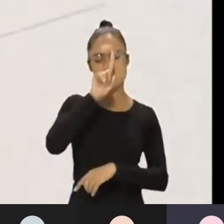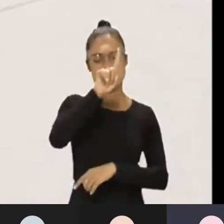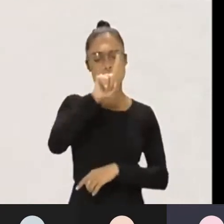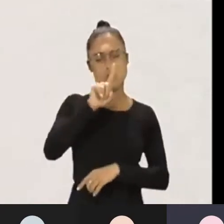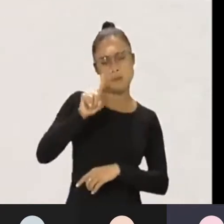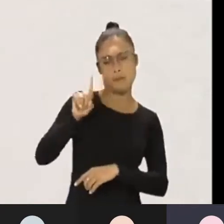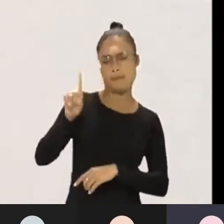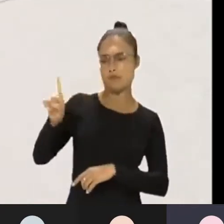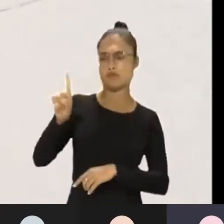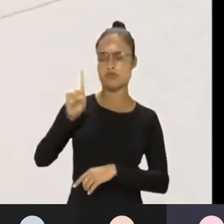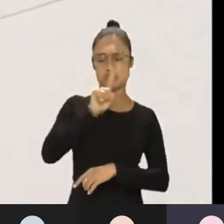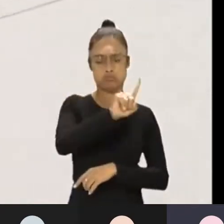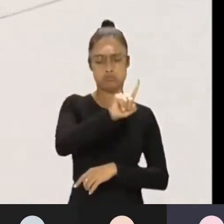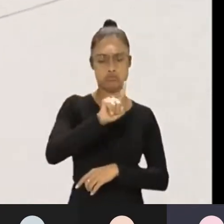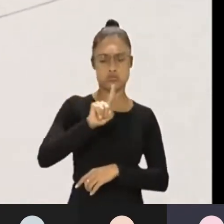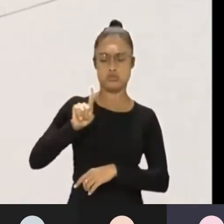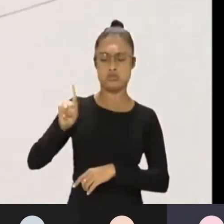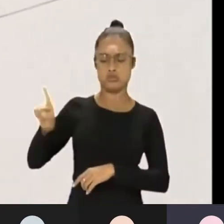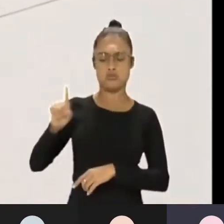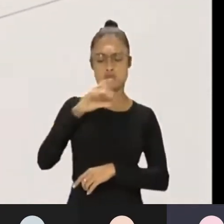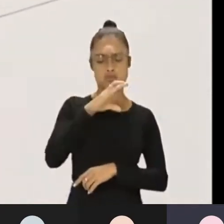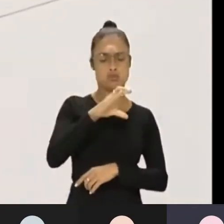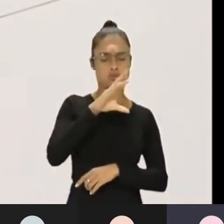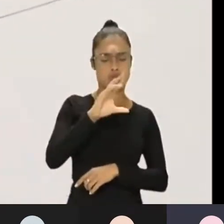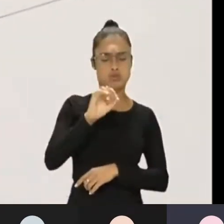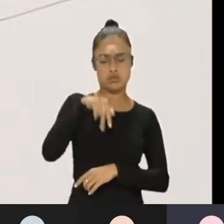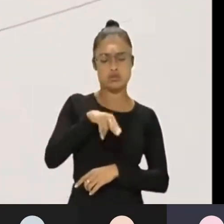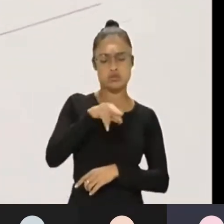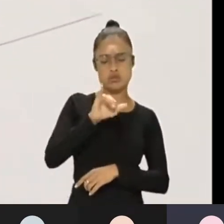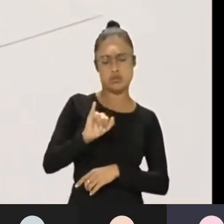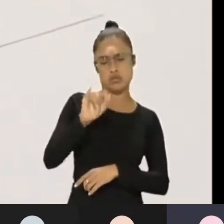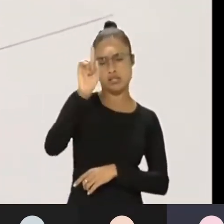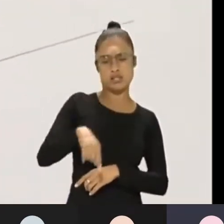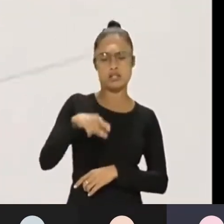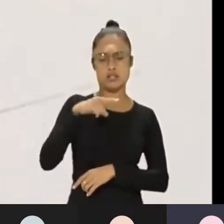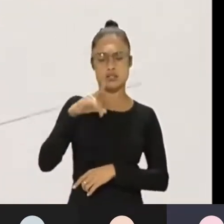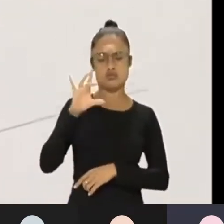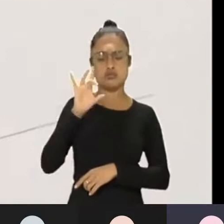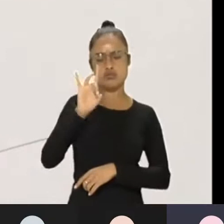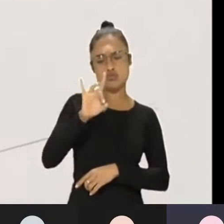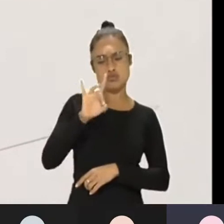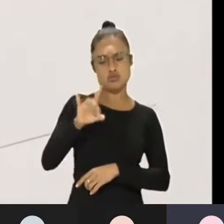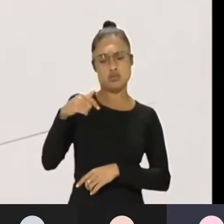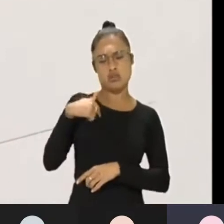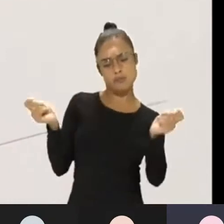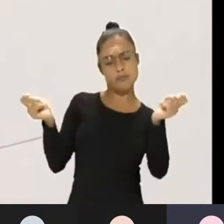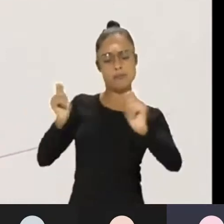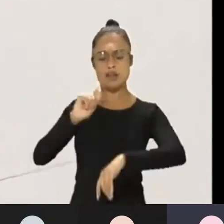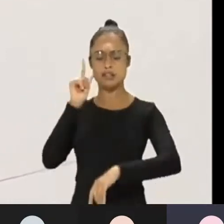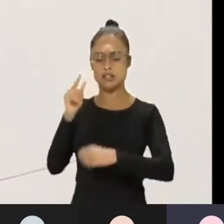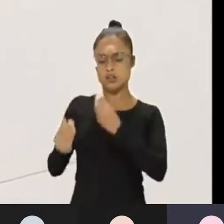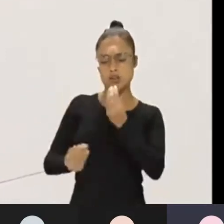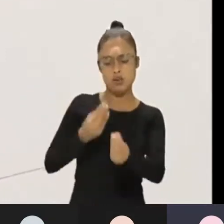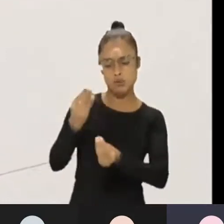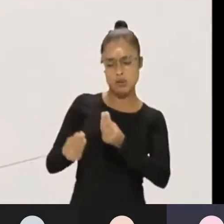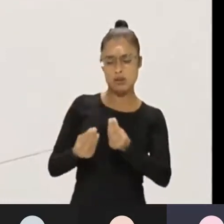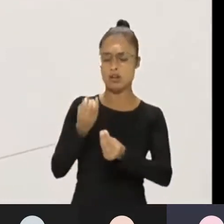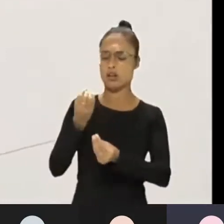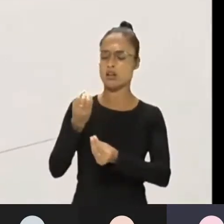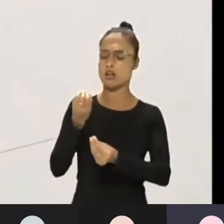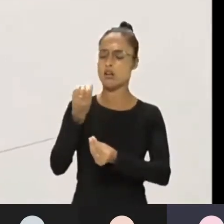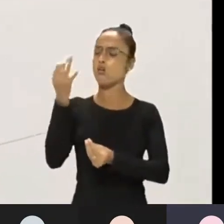1. O croquis, ele não exige a escala, ele é só para eu ter uma percepção de quanto que vai medir, de